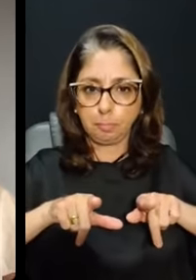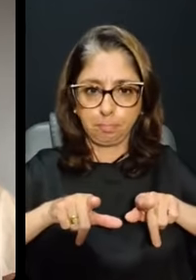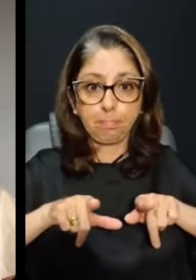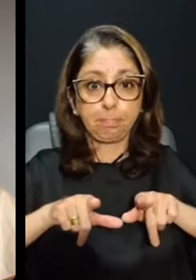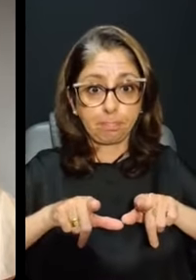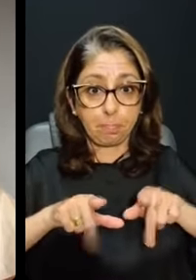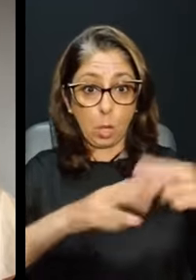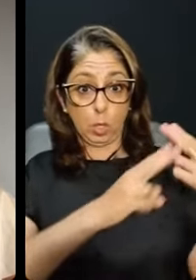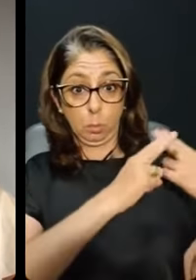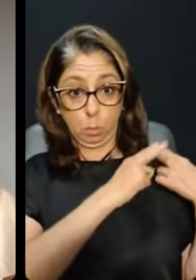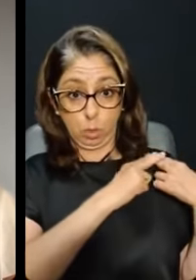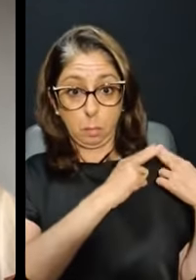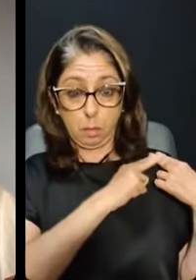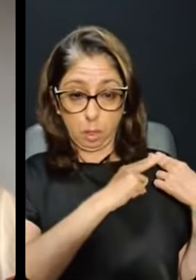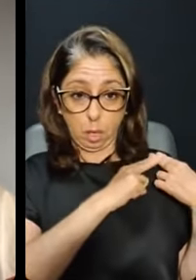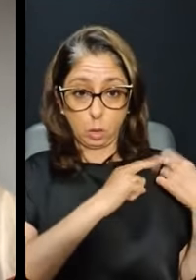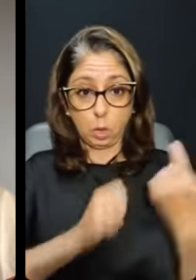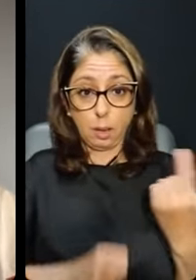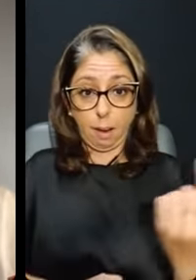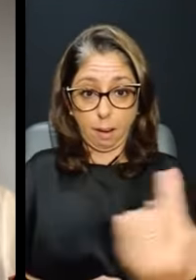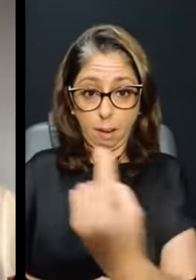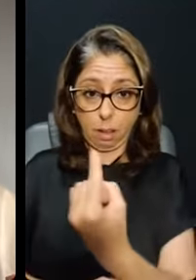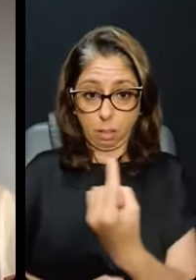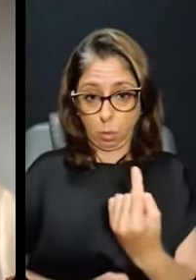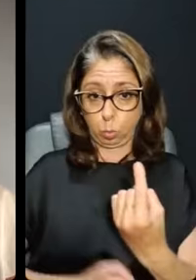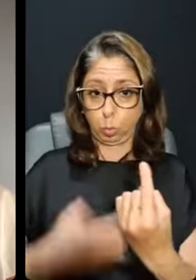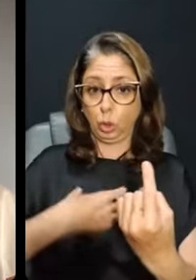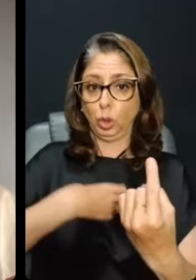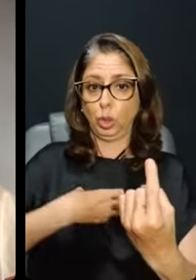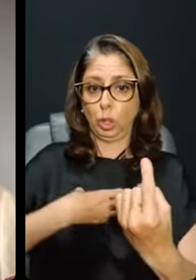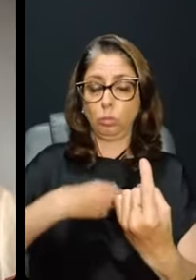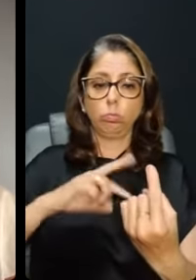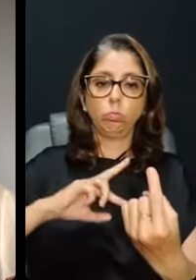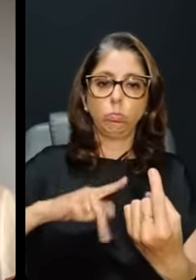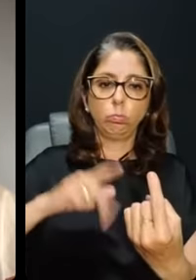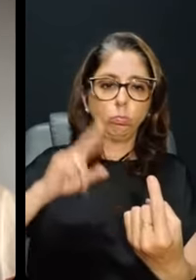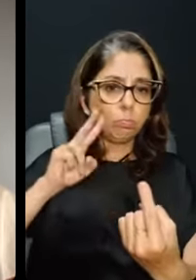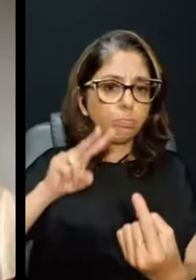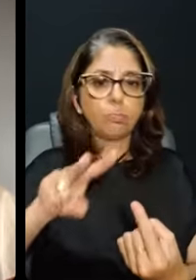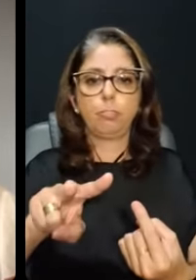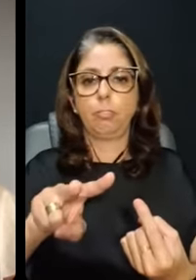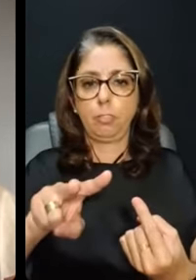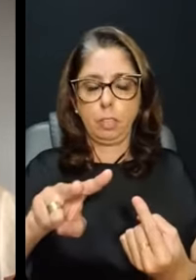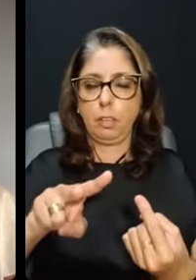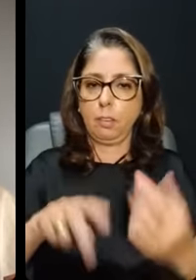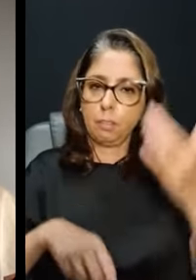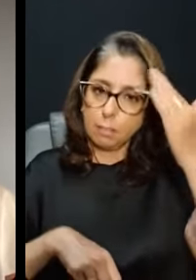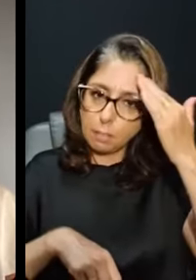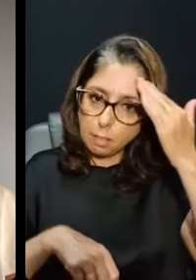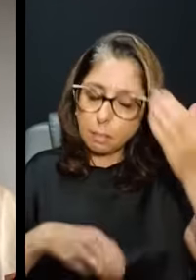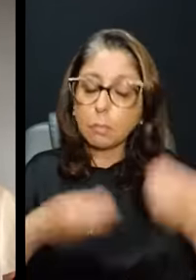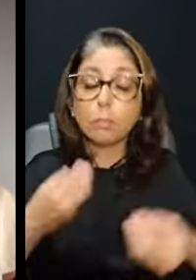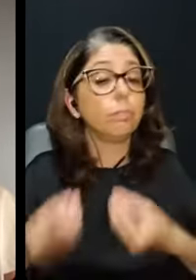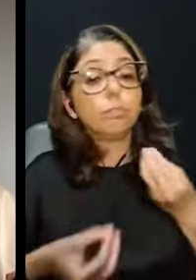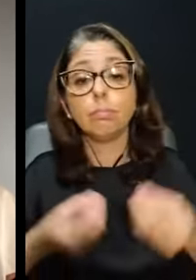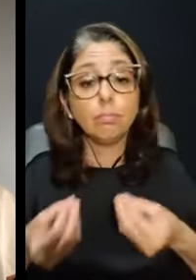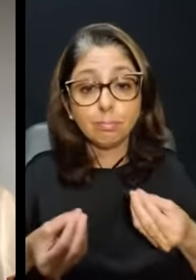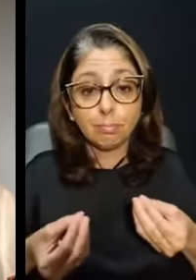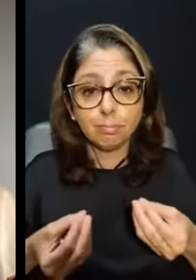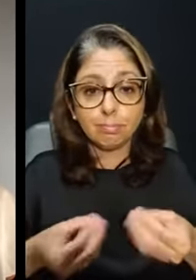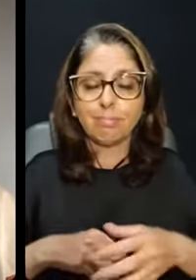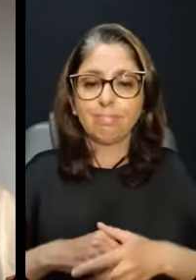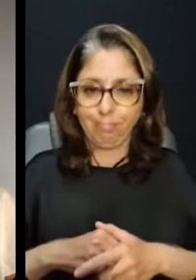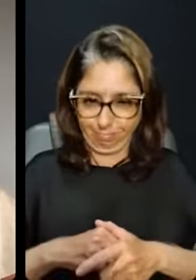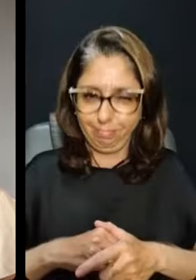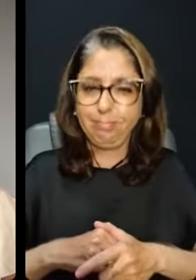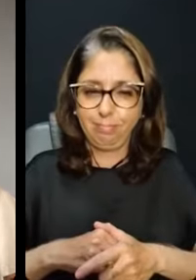uma transformação de olhar. De você perceber na tua área de atuação, seja ela qual for, que você pode fazer uma mudança